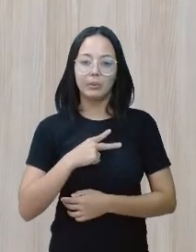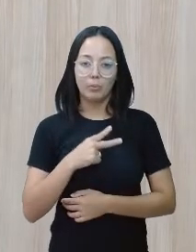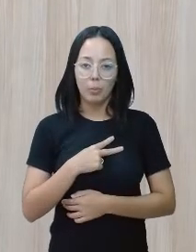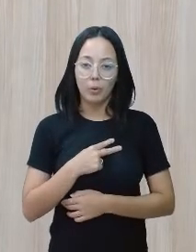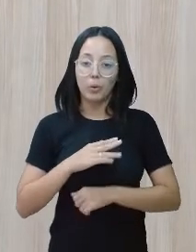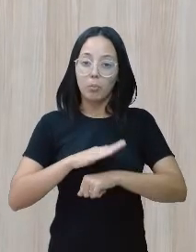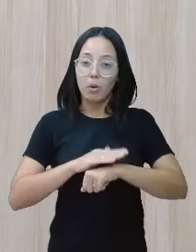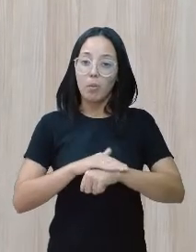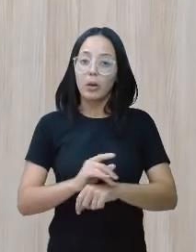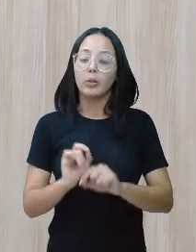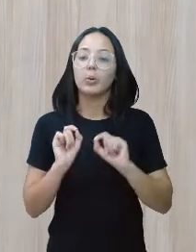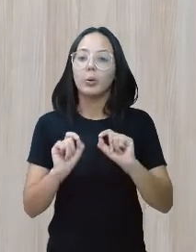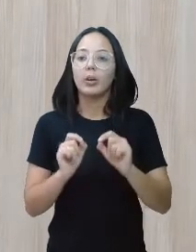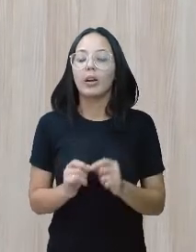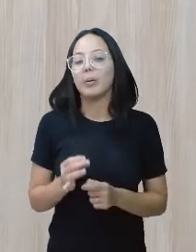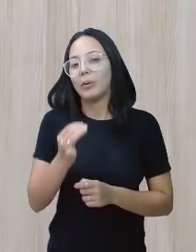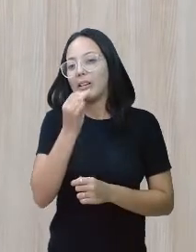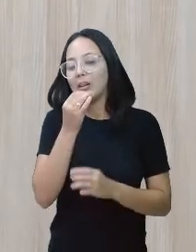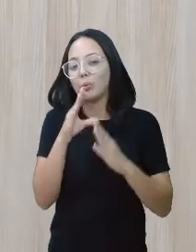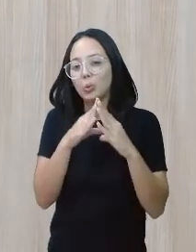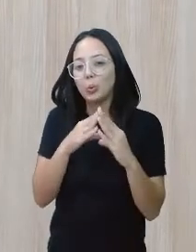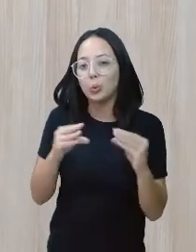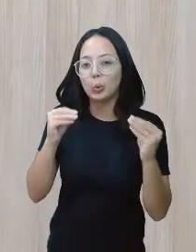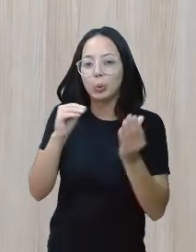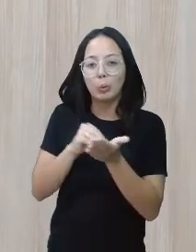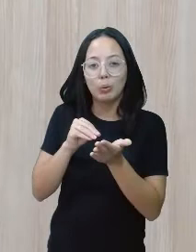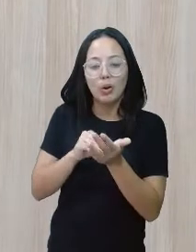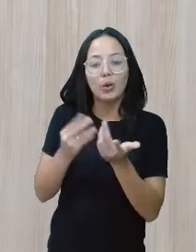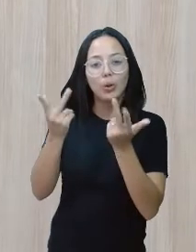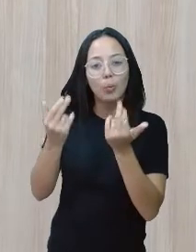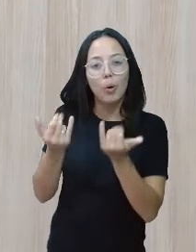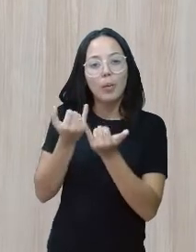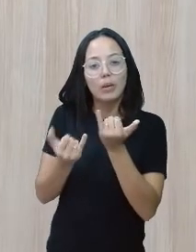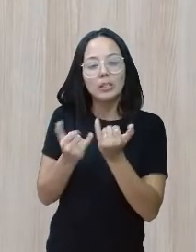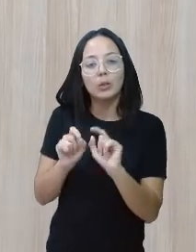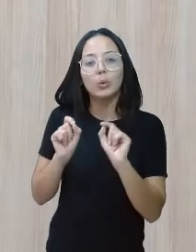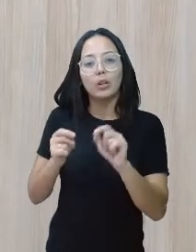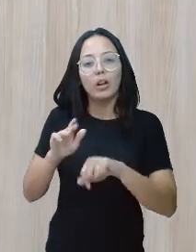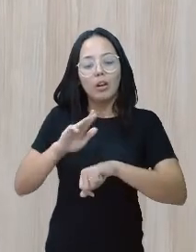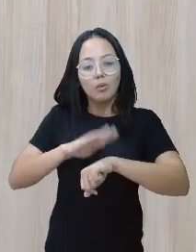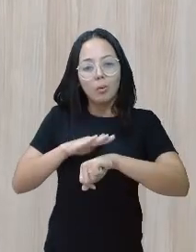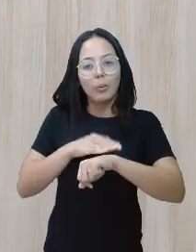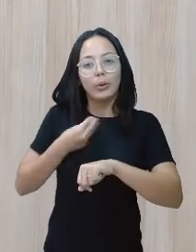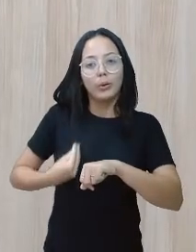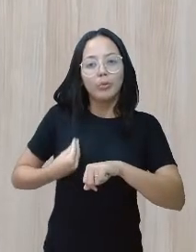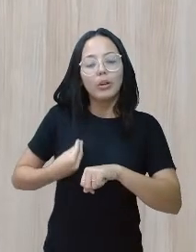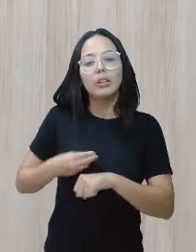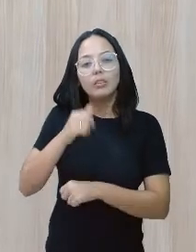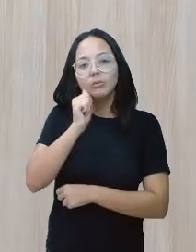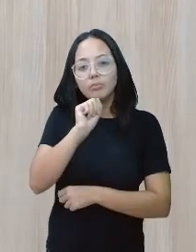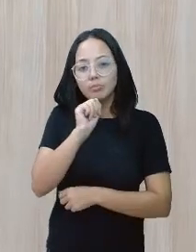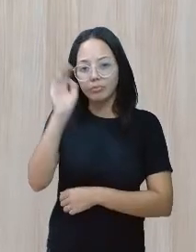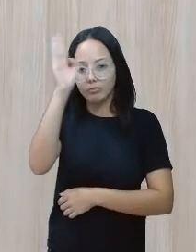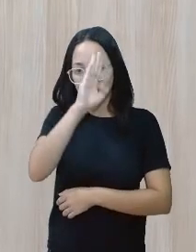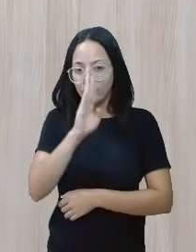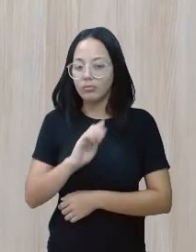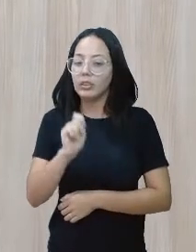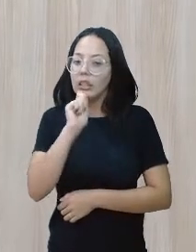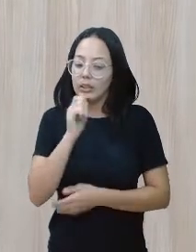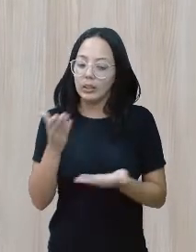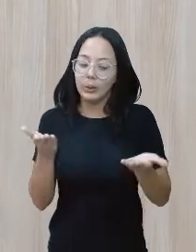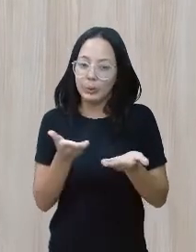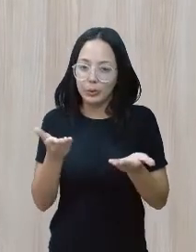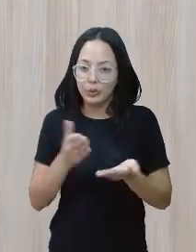numa situação de tanta escassez, né? Muito semelhante a muitas realidades de mães brasileiras ainda nos dias de